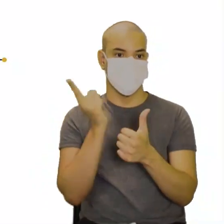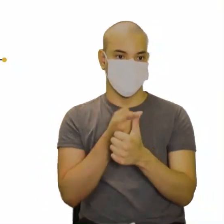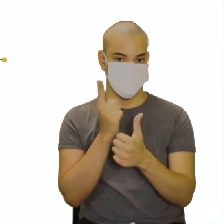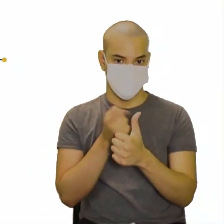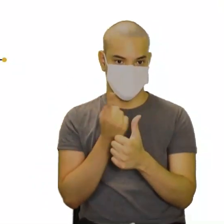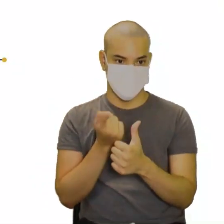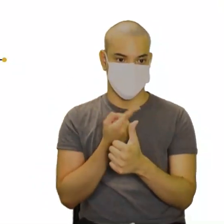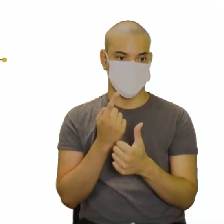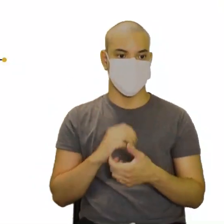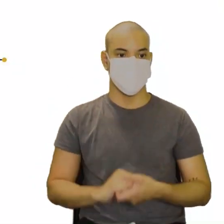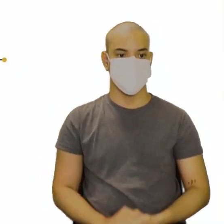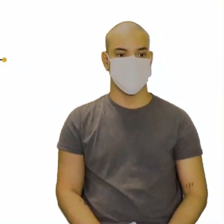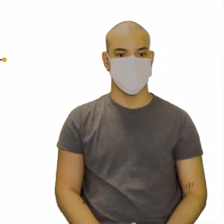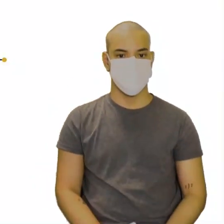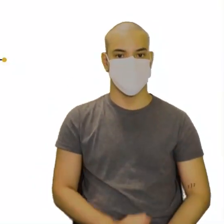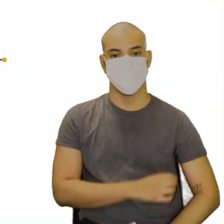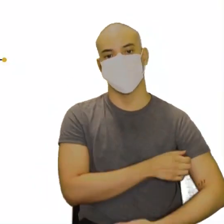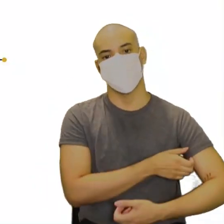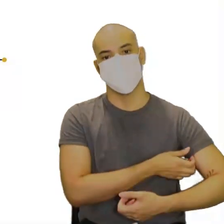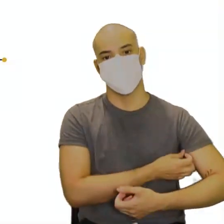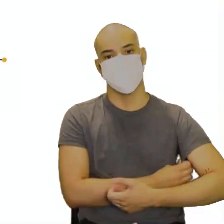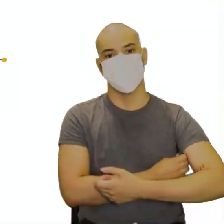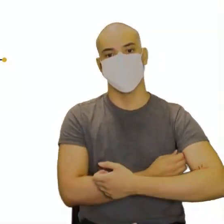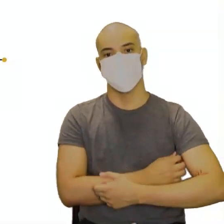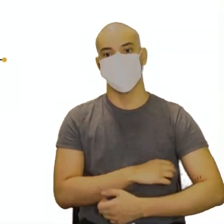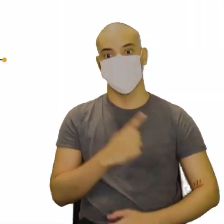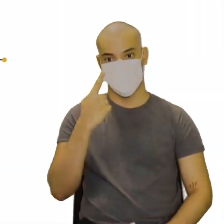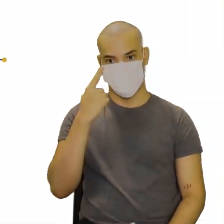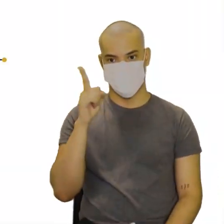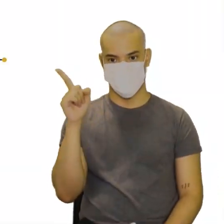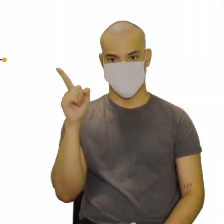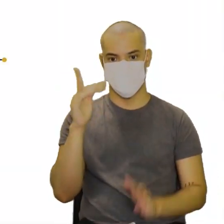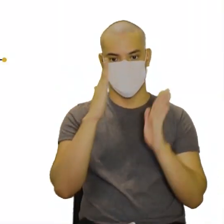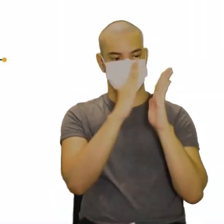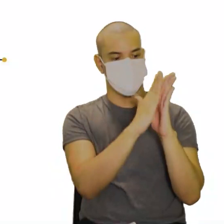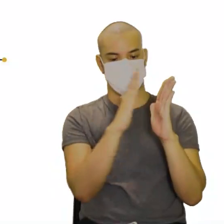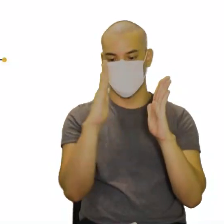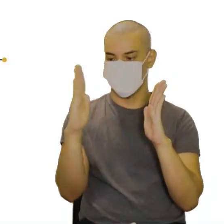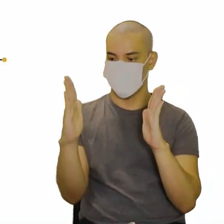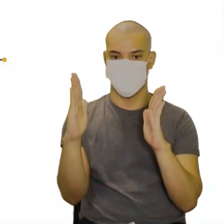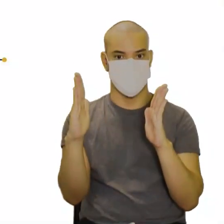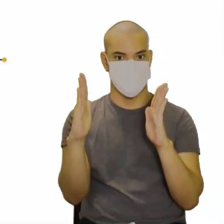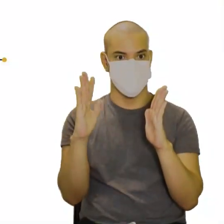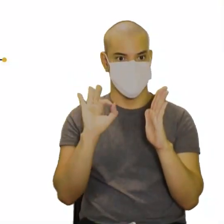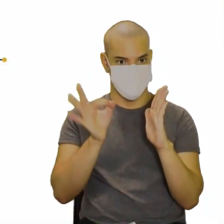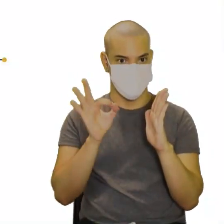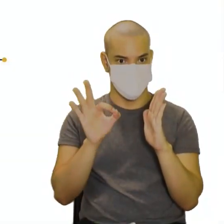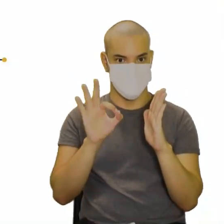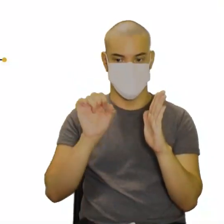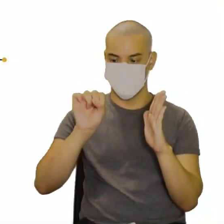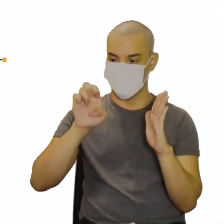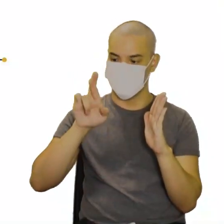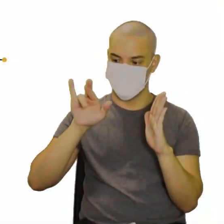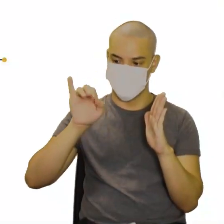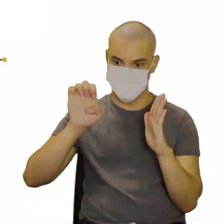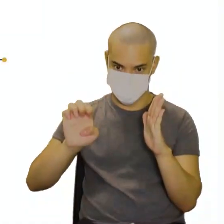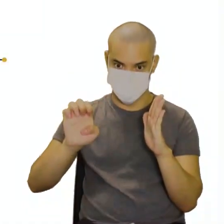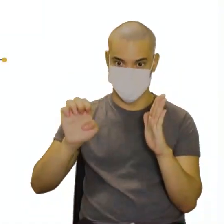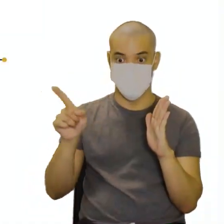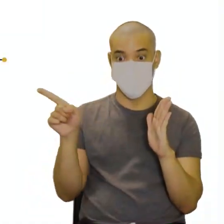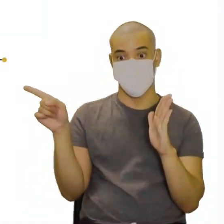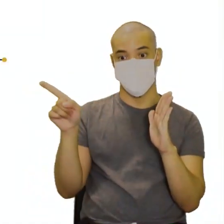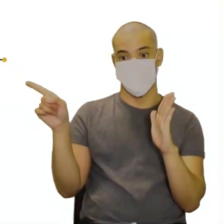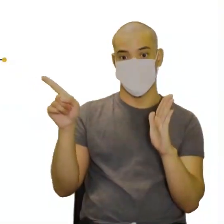arranjo. Deixa eu trocar aqui. Associadas em série no primeiro arranjo, ok? E